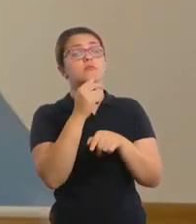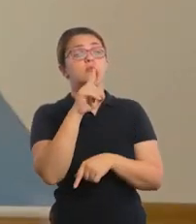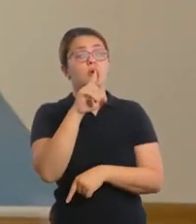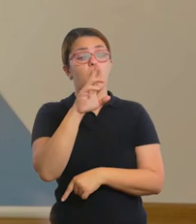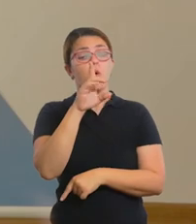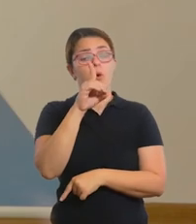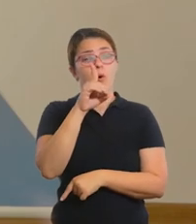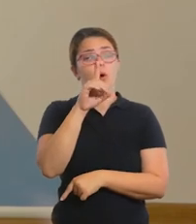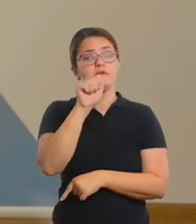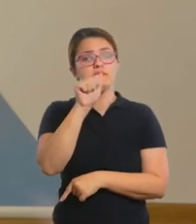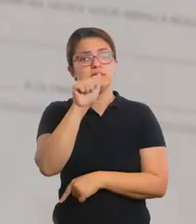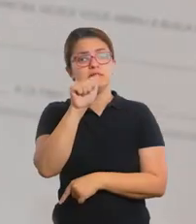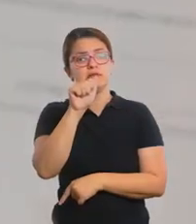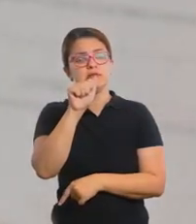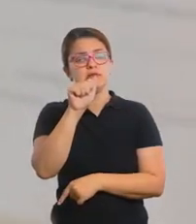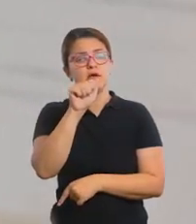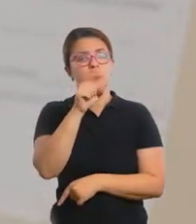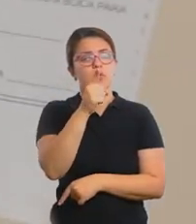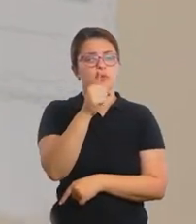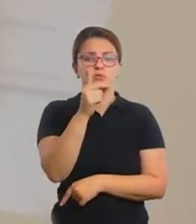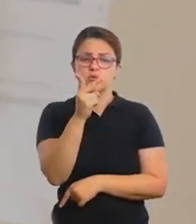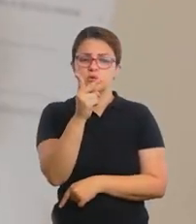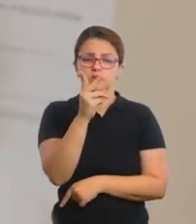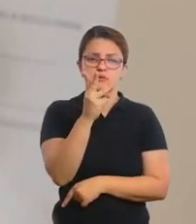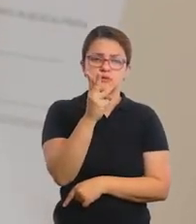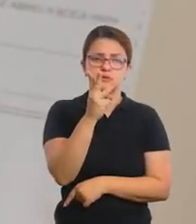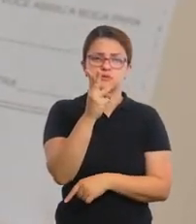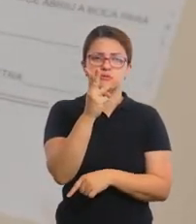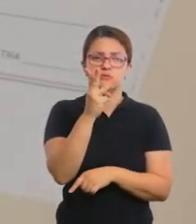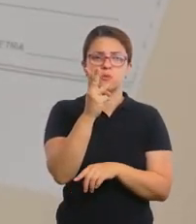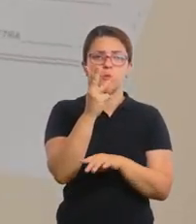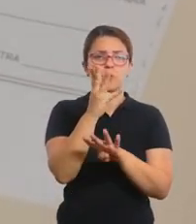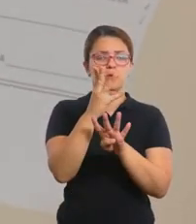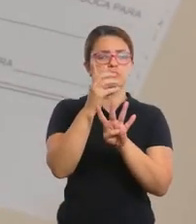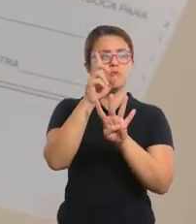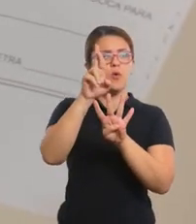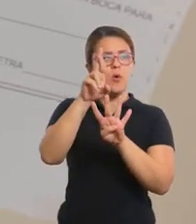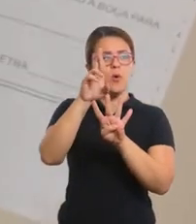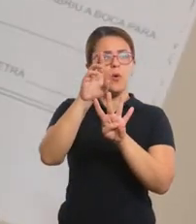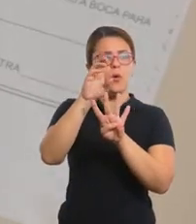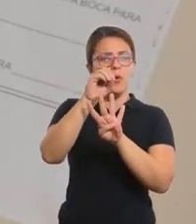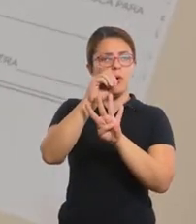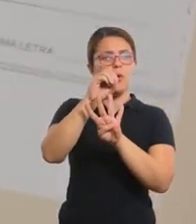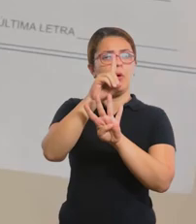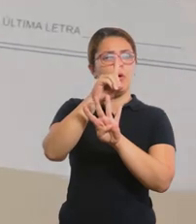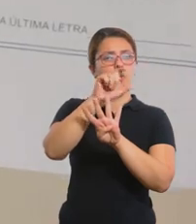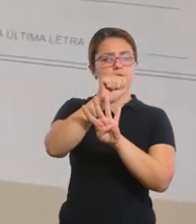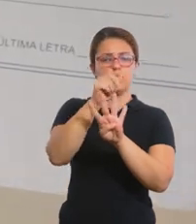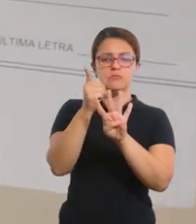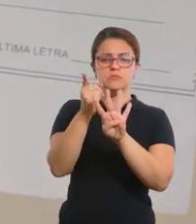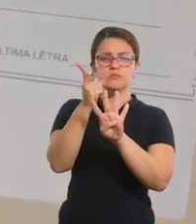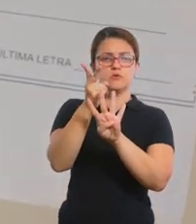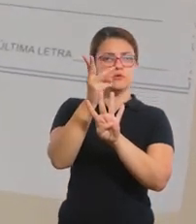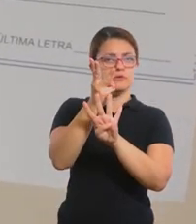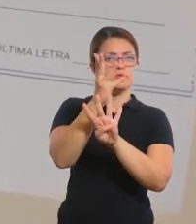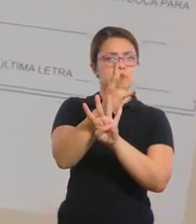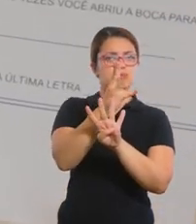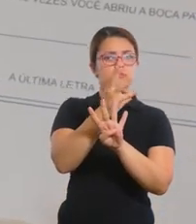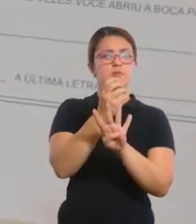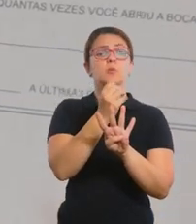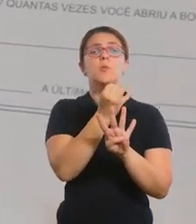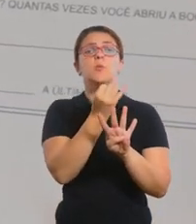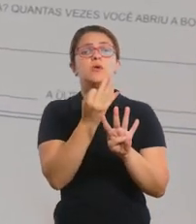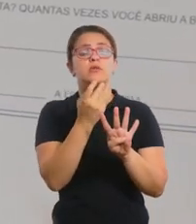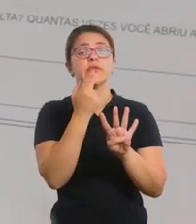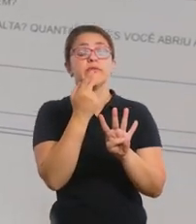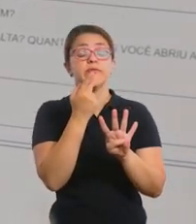né? Uma, duas, três, quatro. Você vai colocar aqui do lado quatro. E também você vai falar em voz alta a